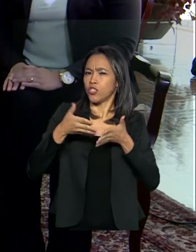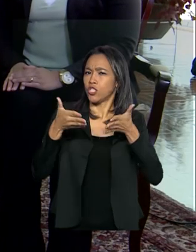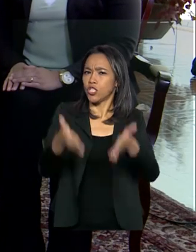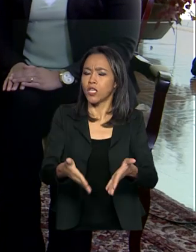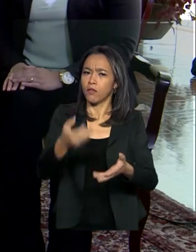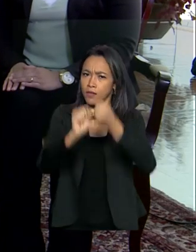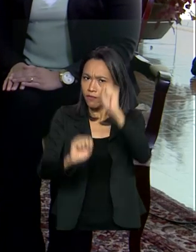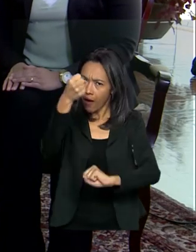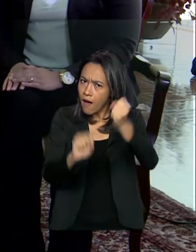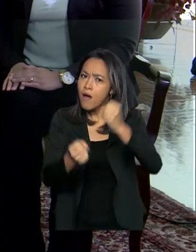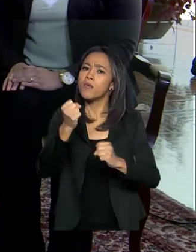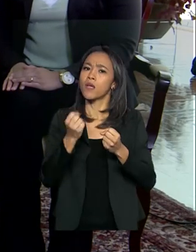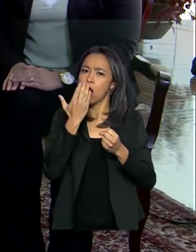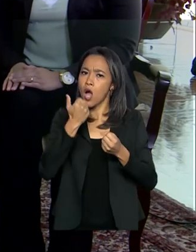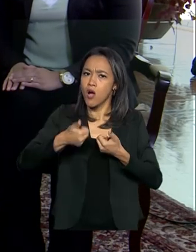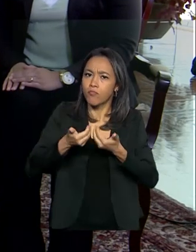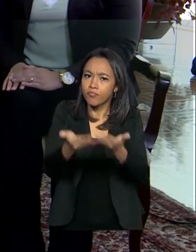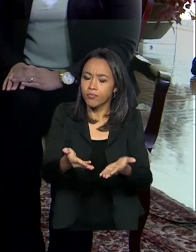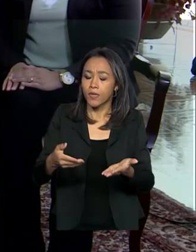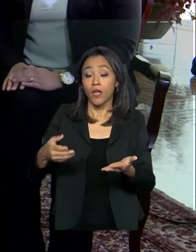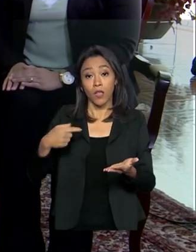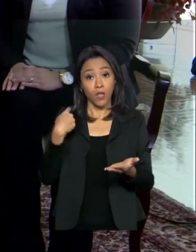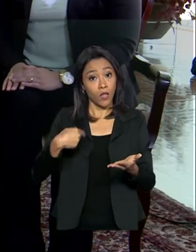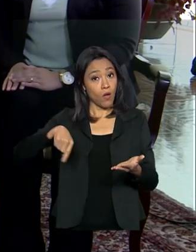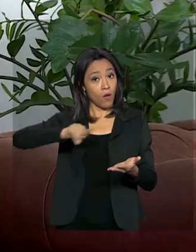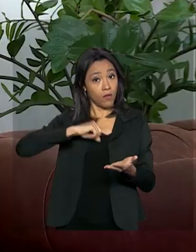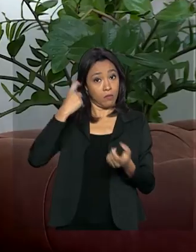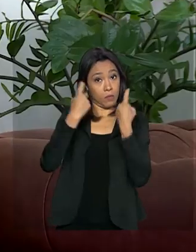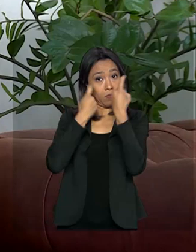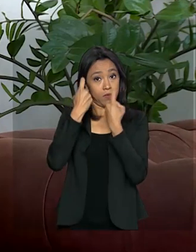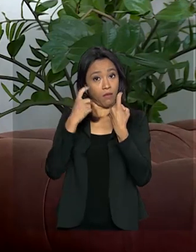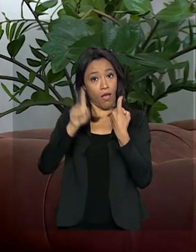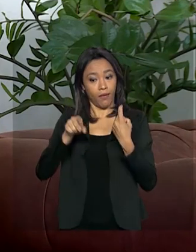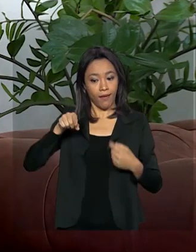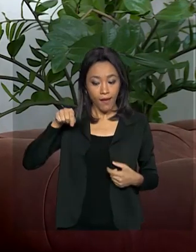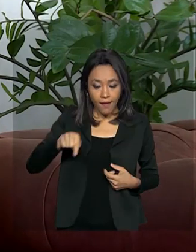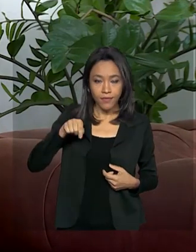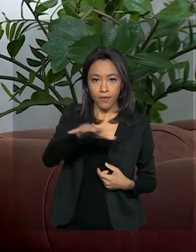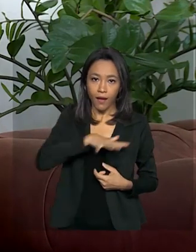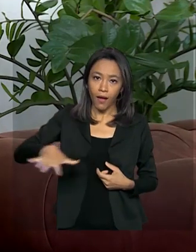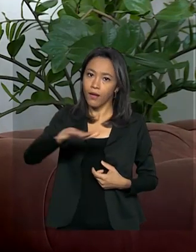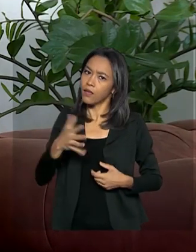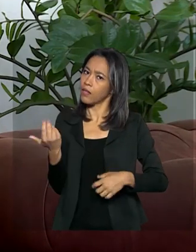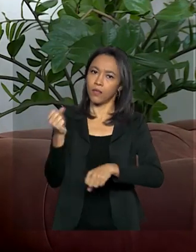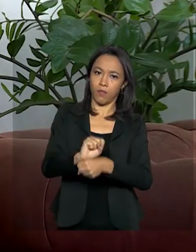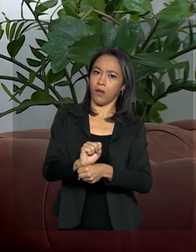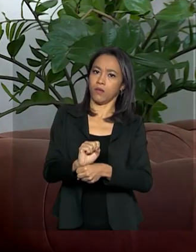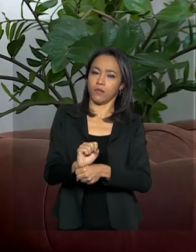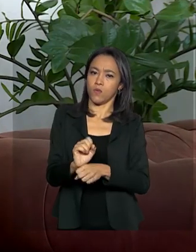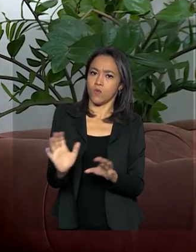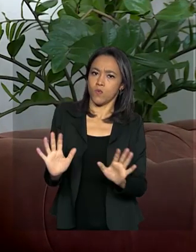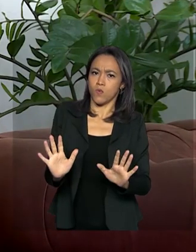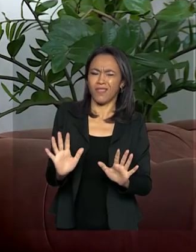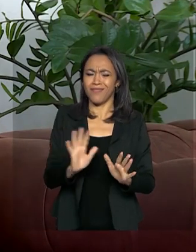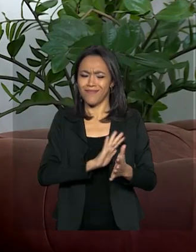processamento enfim a nossa preocupação no primeiro momento foi para que esse setor não parasse não tivesse nada